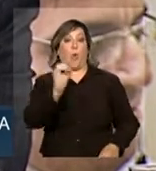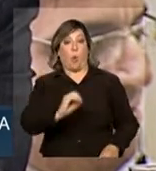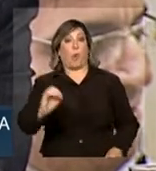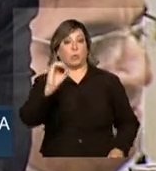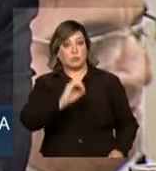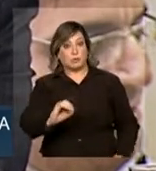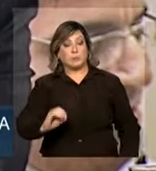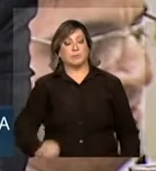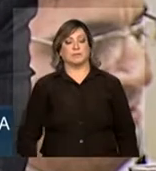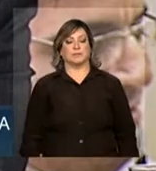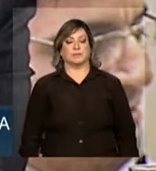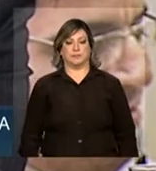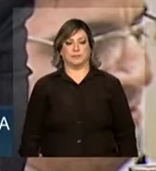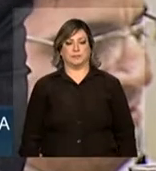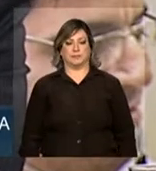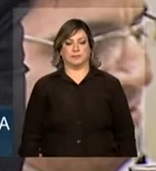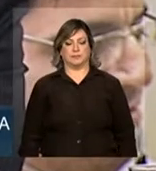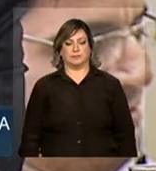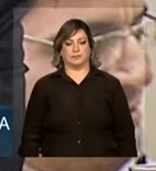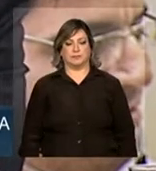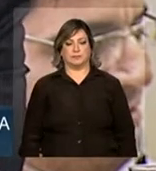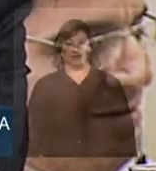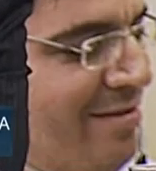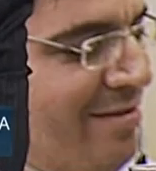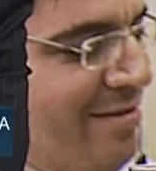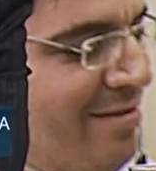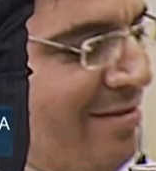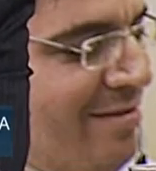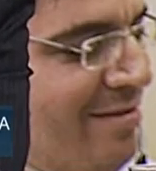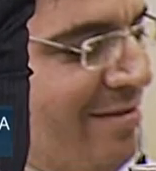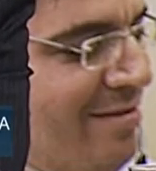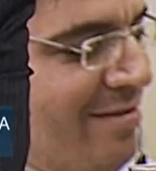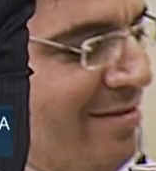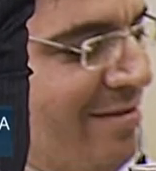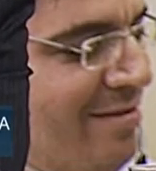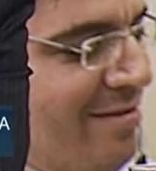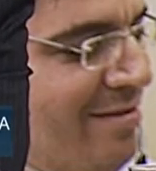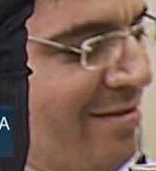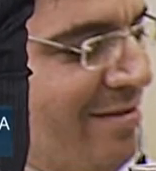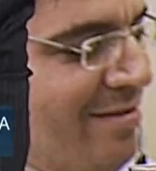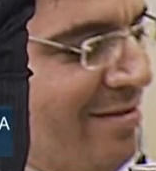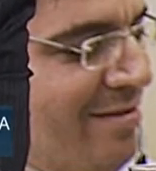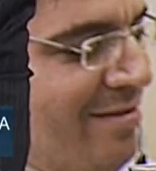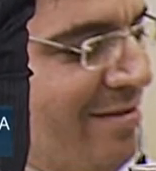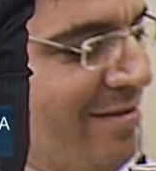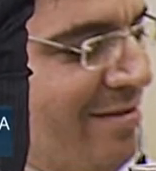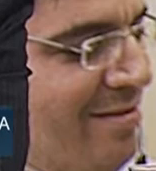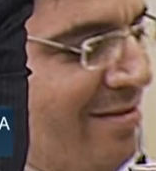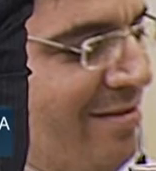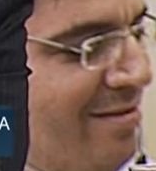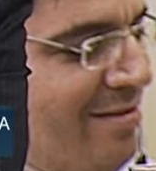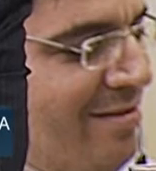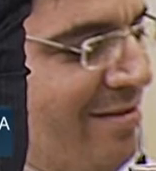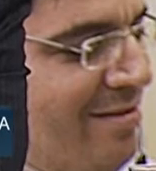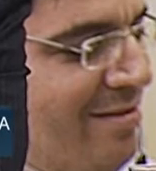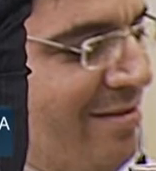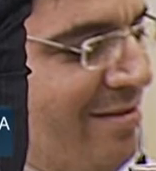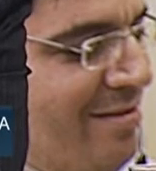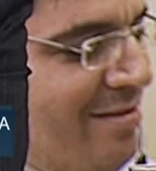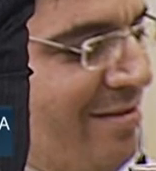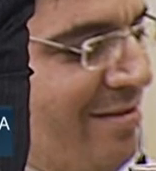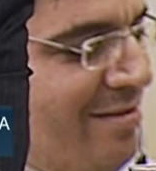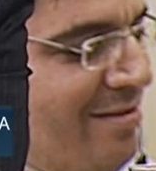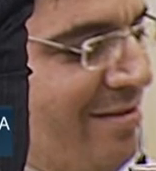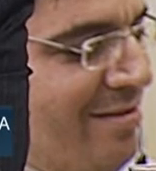e os profissionais quando vão para os municípios os que têm registro profissional fora do Brasil eles começam já o processo de